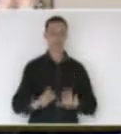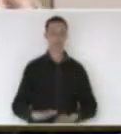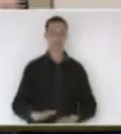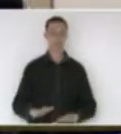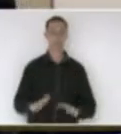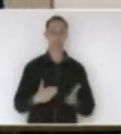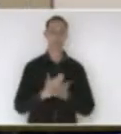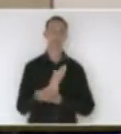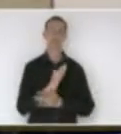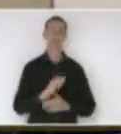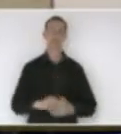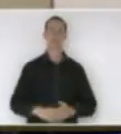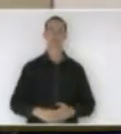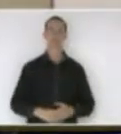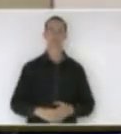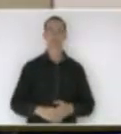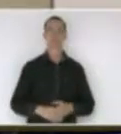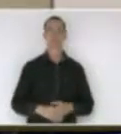está aprovado